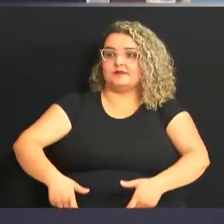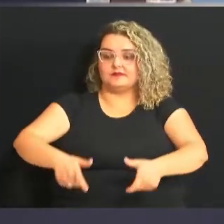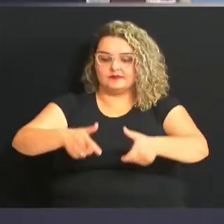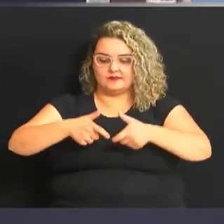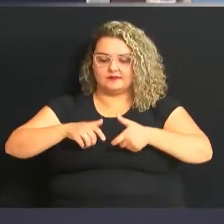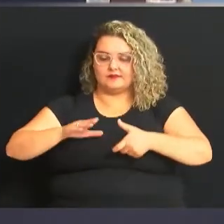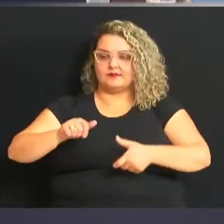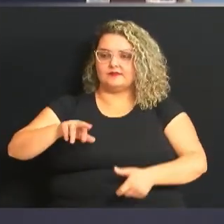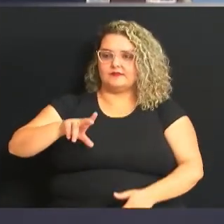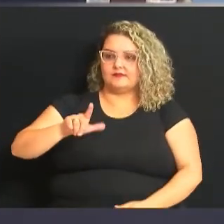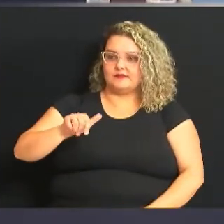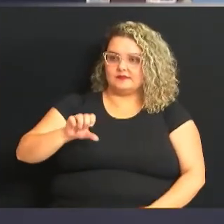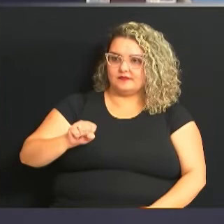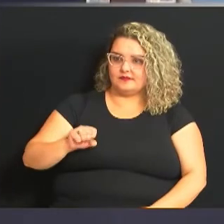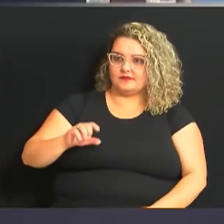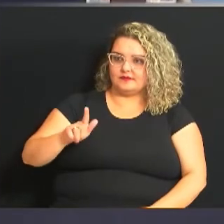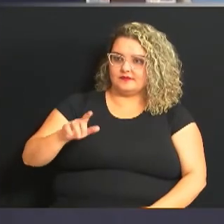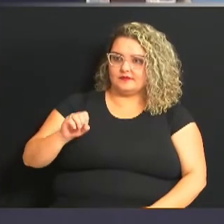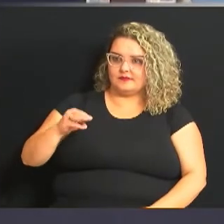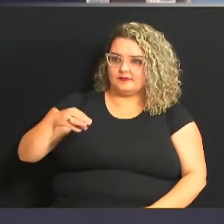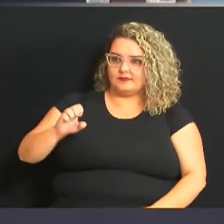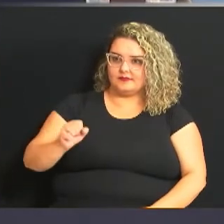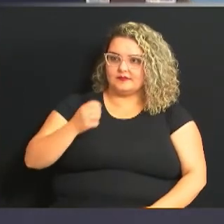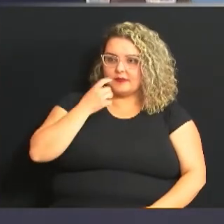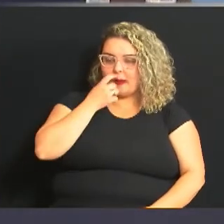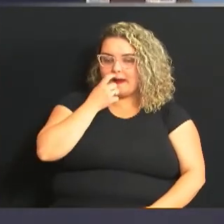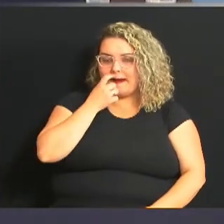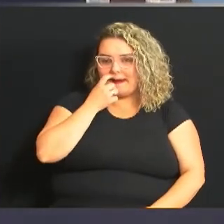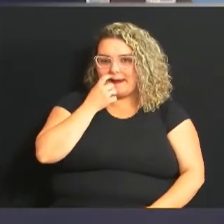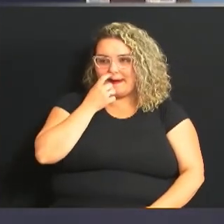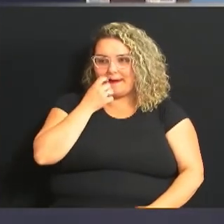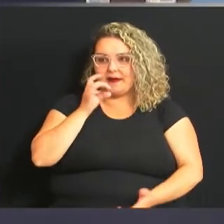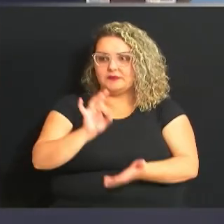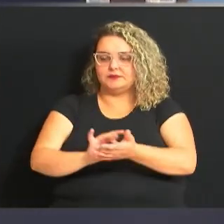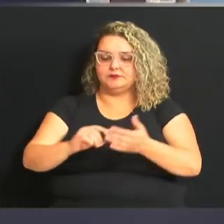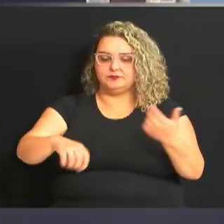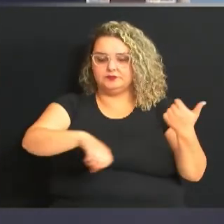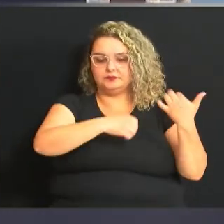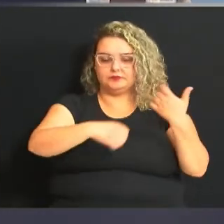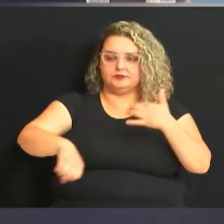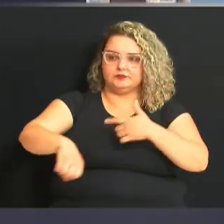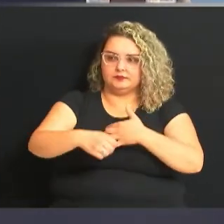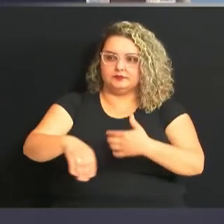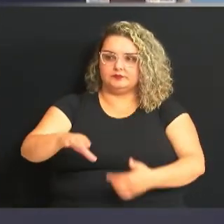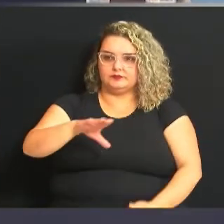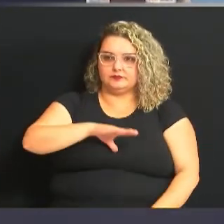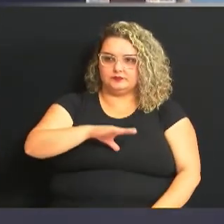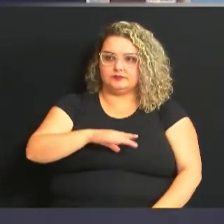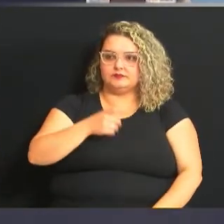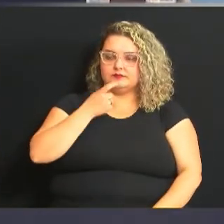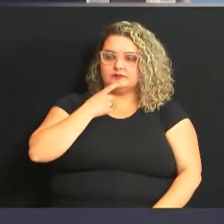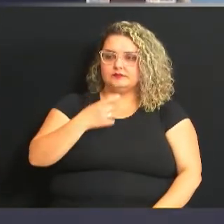saber o que aconteceu e, evidentemente, sempre pressionar a Prefeitura para que isso não volte a ocorrer mais.